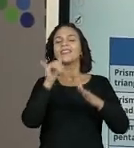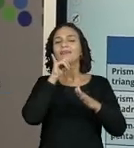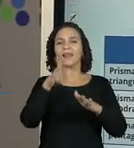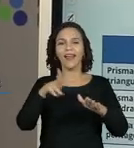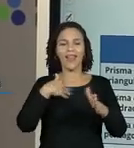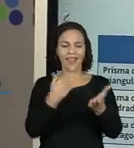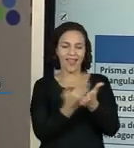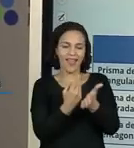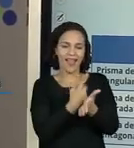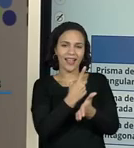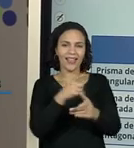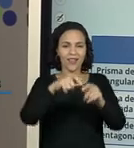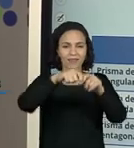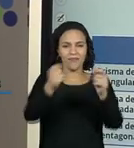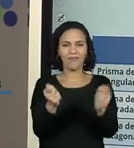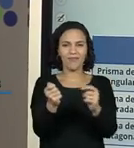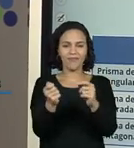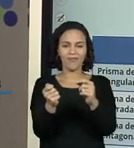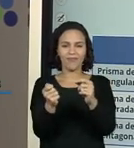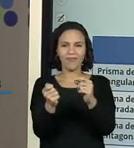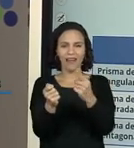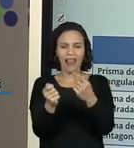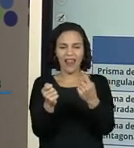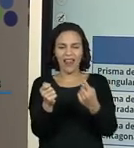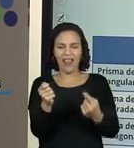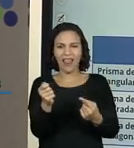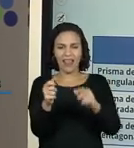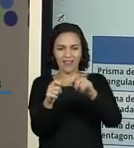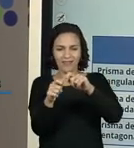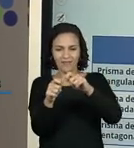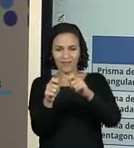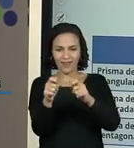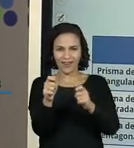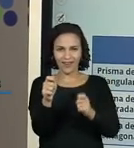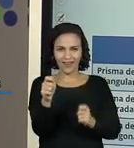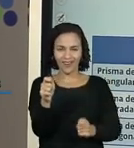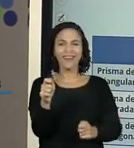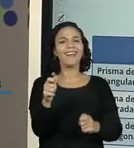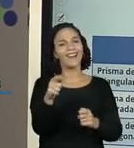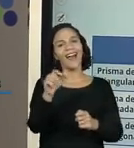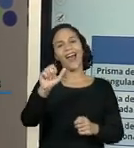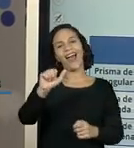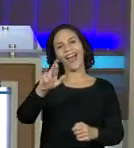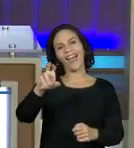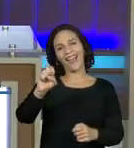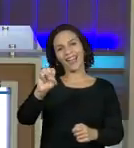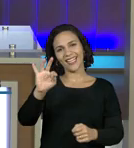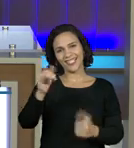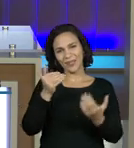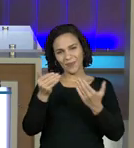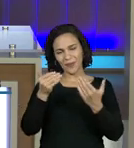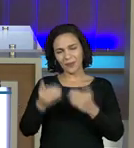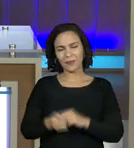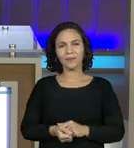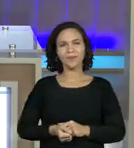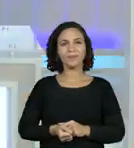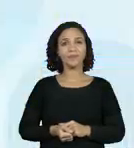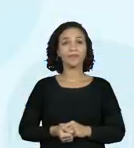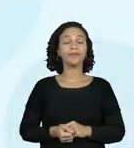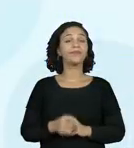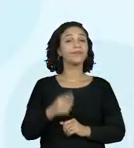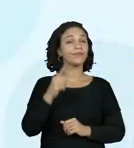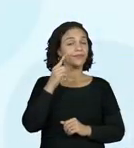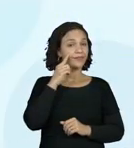fica do lado roçando. Arestas. Beleza? Turma, na tela agora vamos calcular. As arestas é o